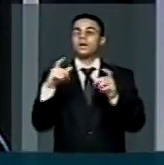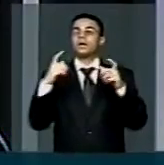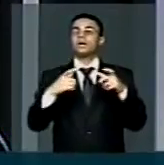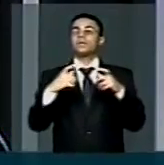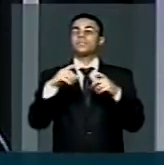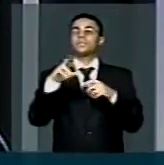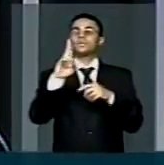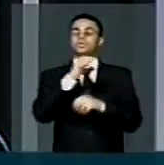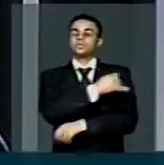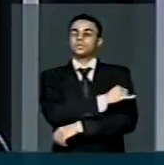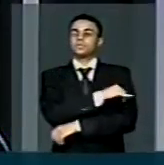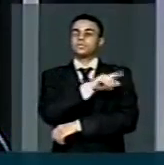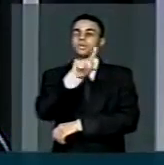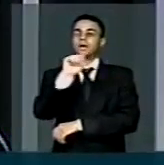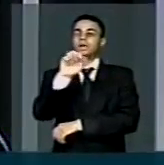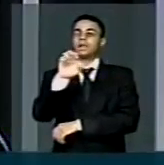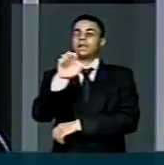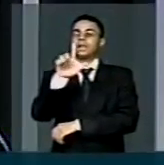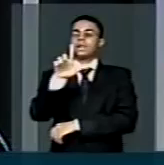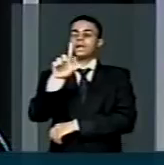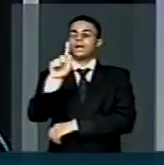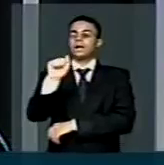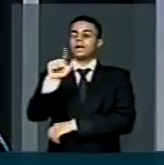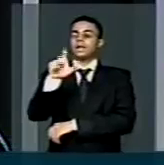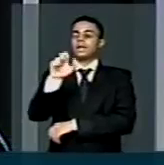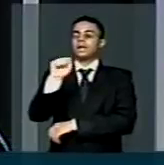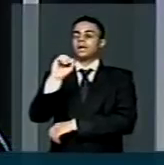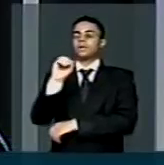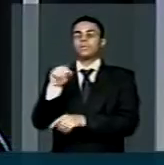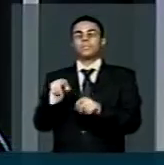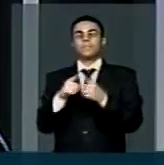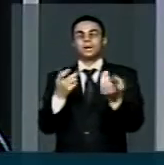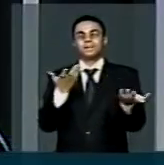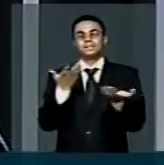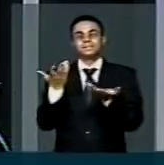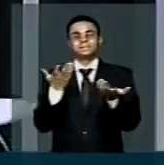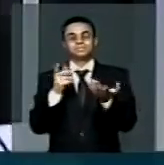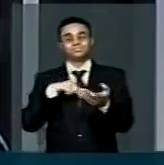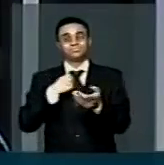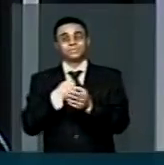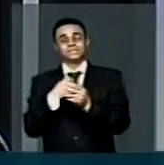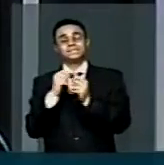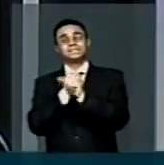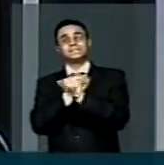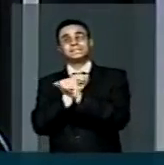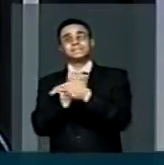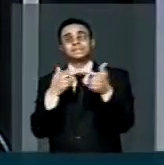vendo, as coisas terminem dando razoavelmente certo. Que Deus nos ilumine.